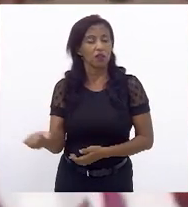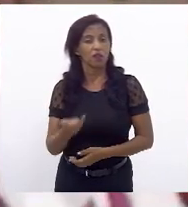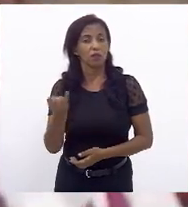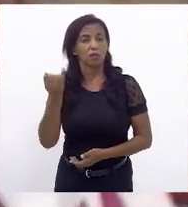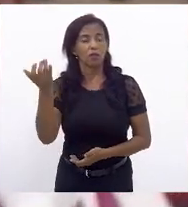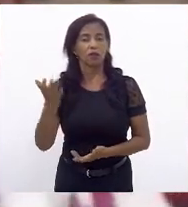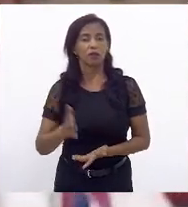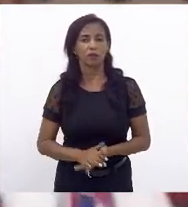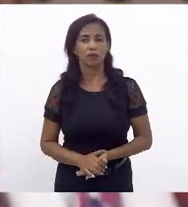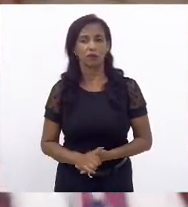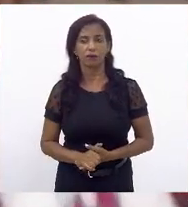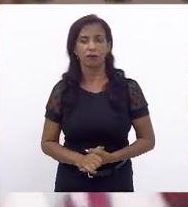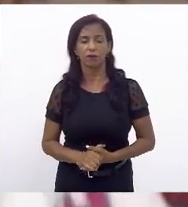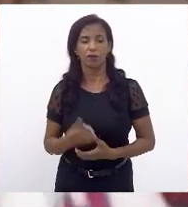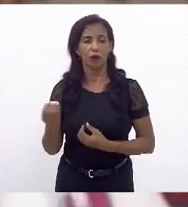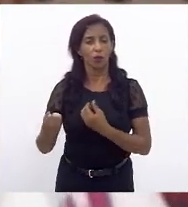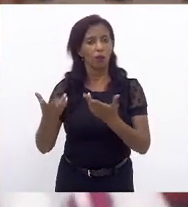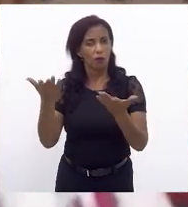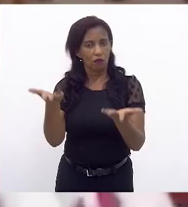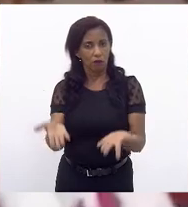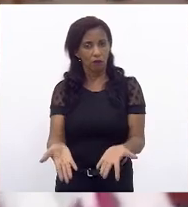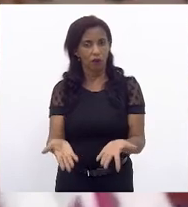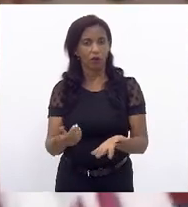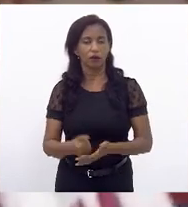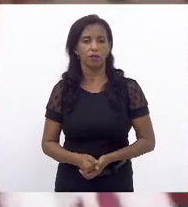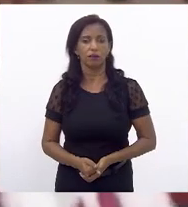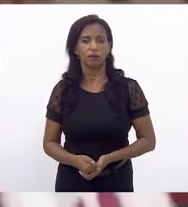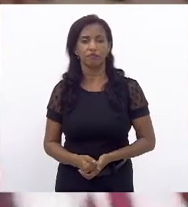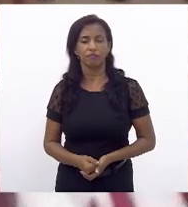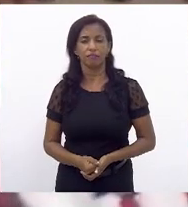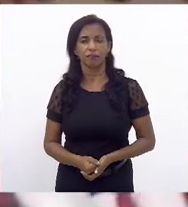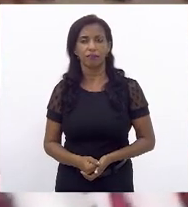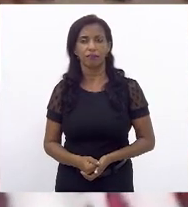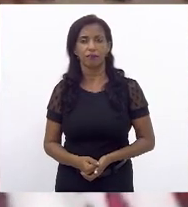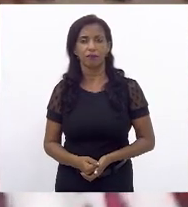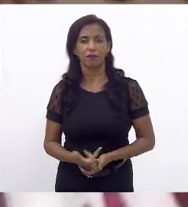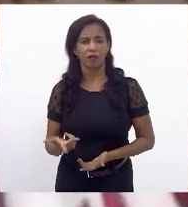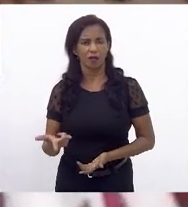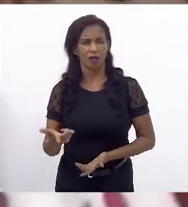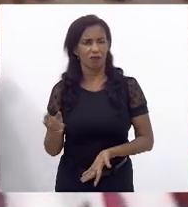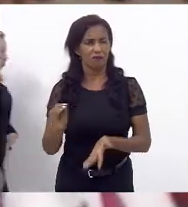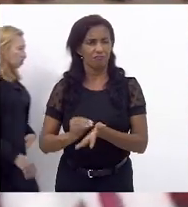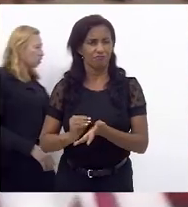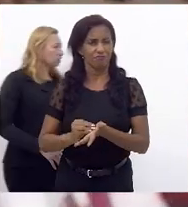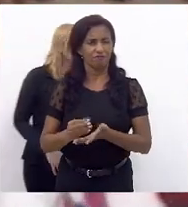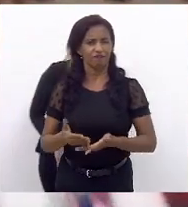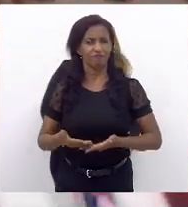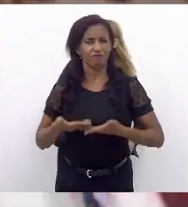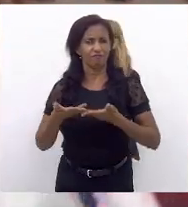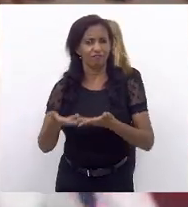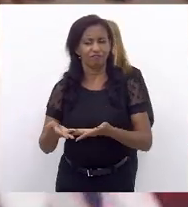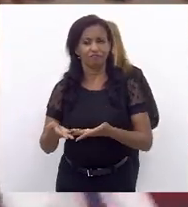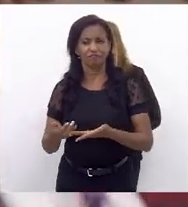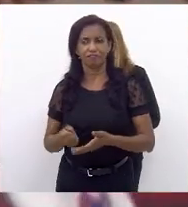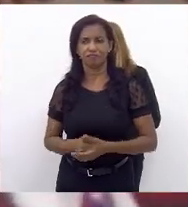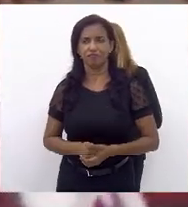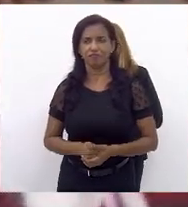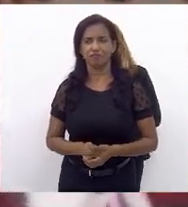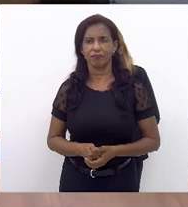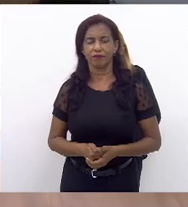e humildade, como Vossa Excelência disse, precede a honra, e arrogância certamente precede a ruína.